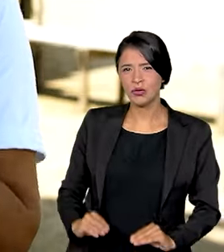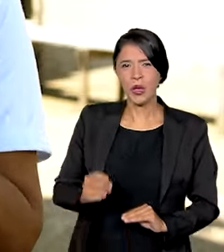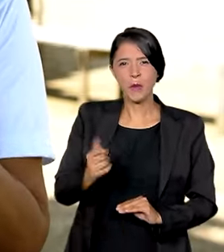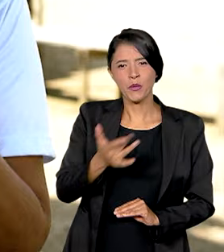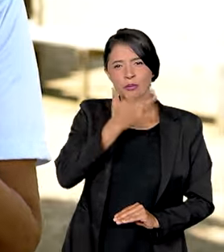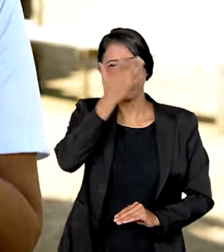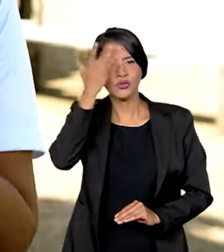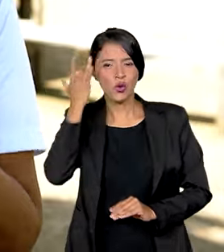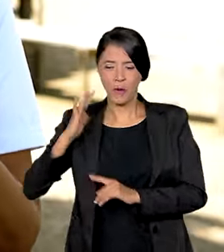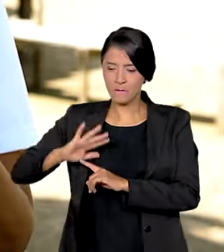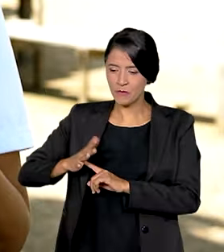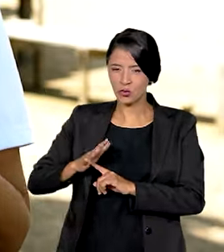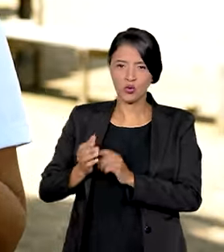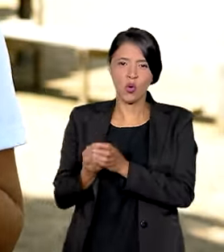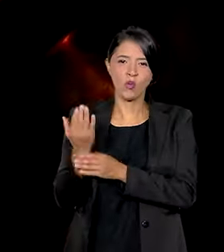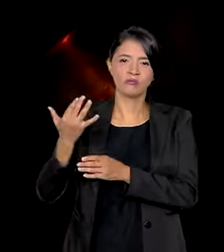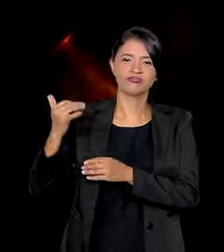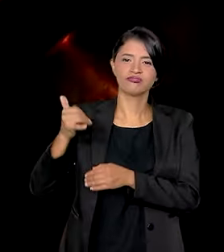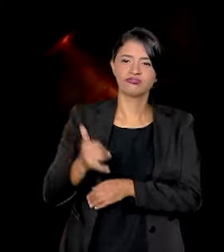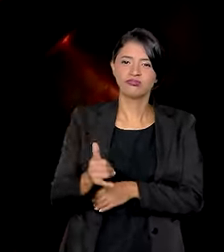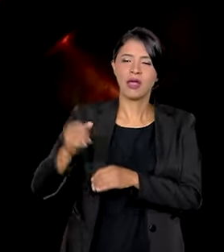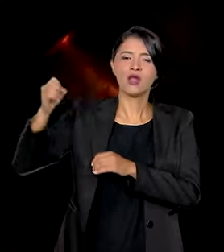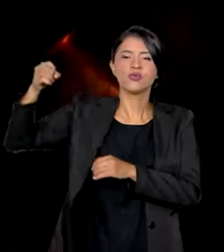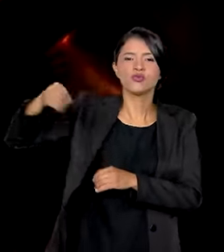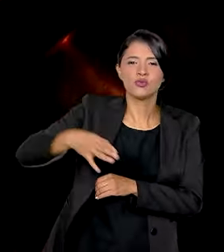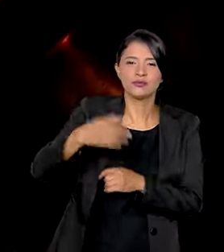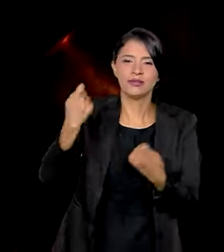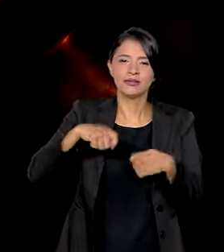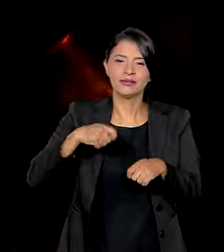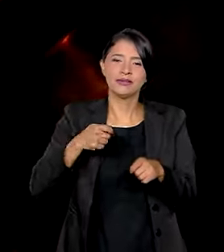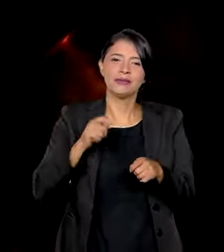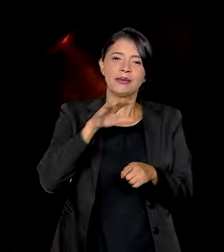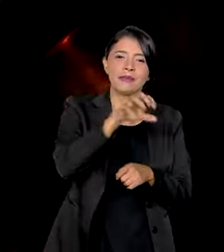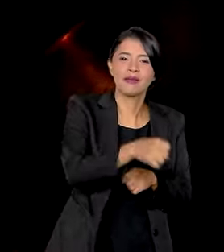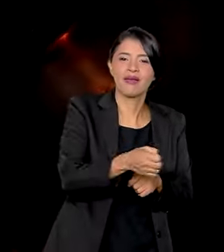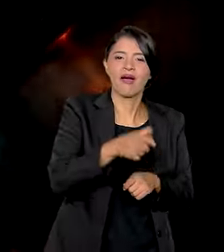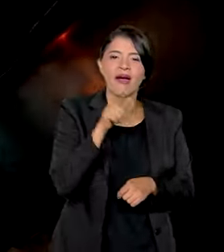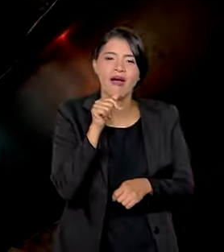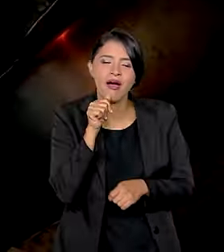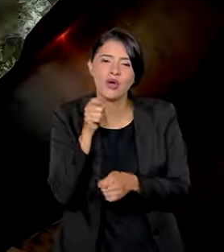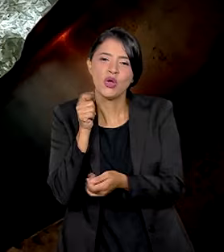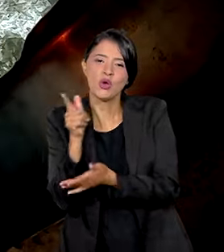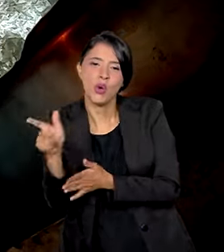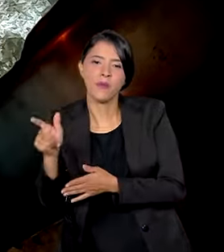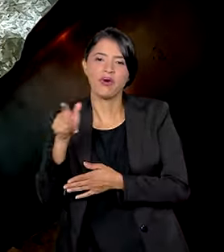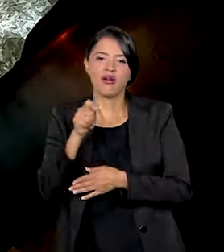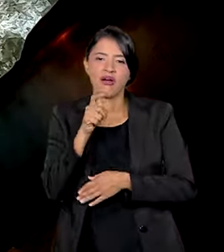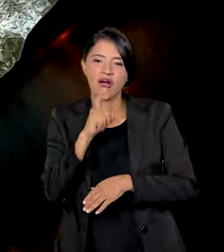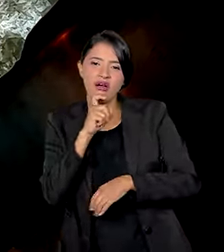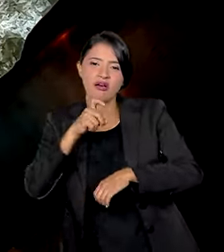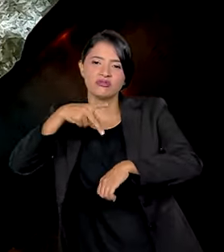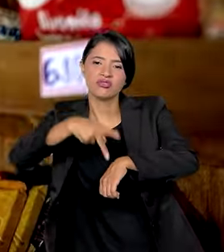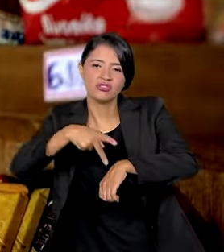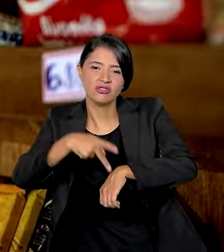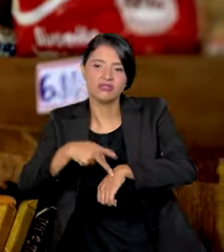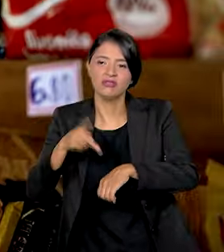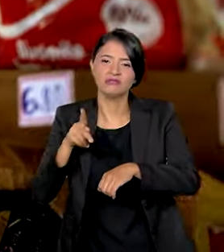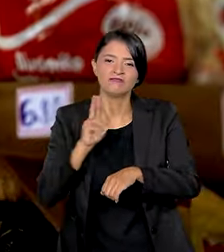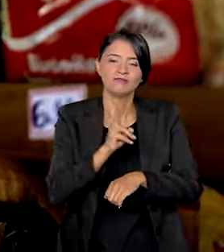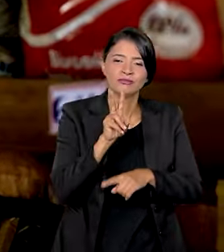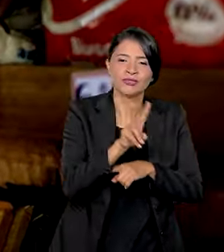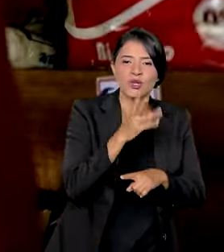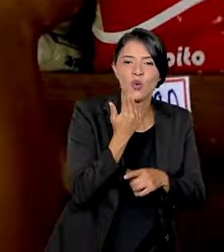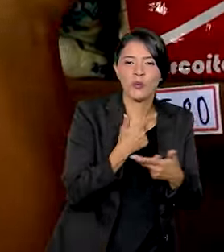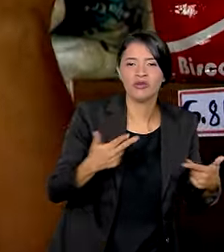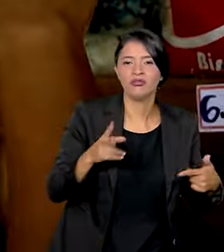Era raro as pessoas que tinham motor de luz. Tinha que pegar água, tinha que comprar gelo. Toda semana tinha que estar mantendo gelo para